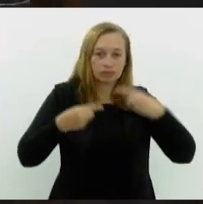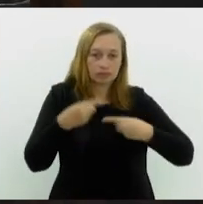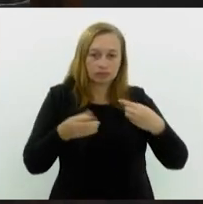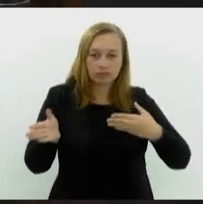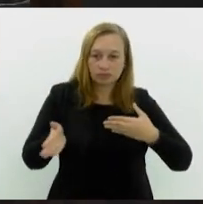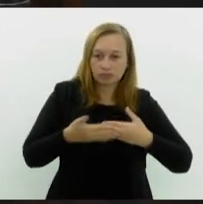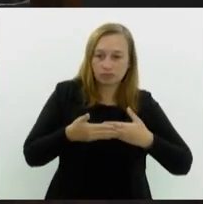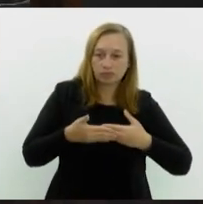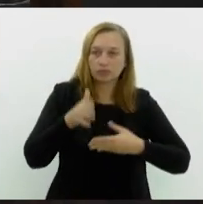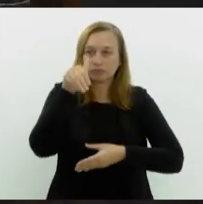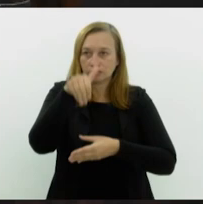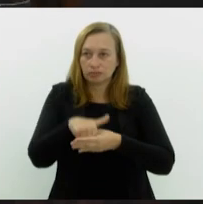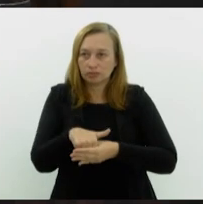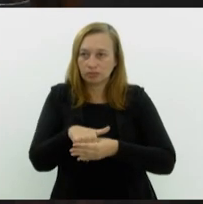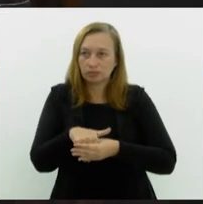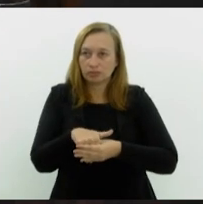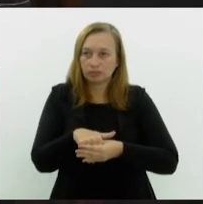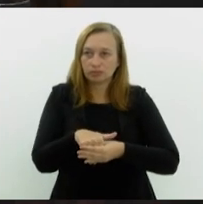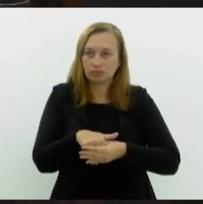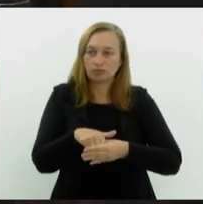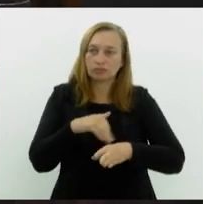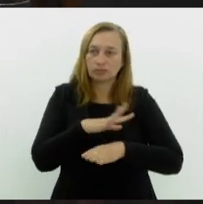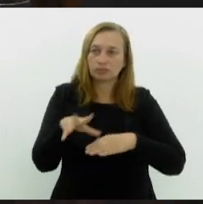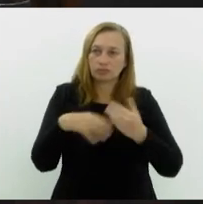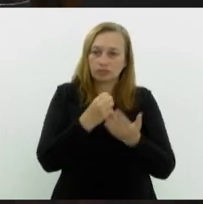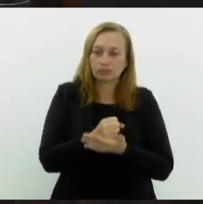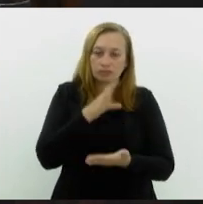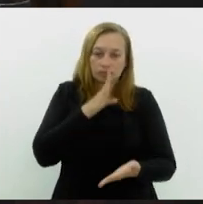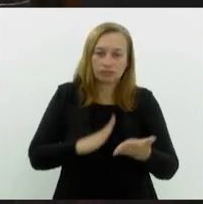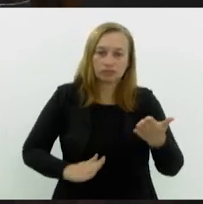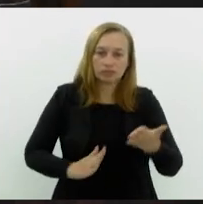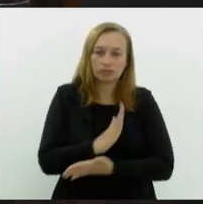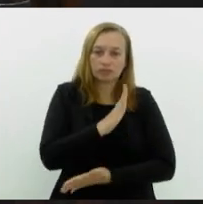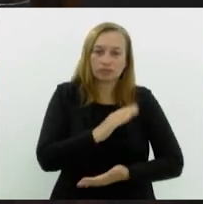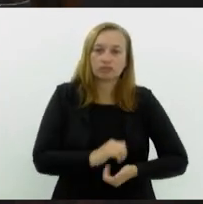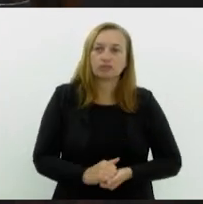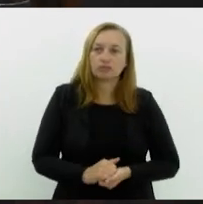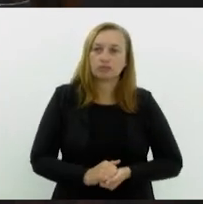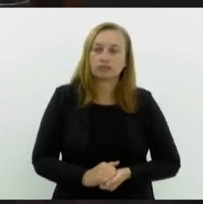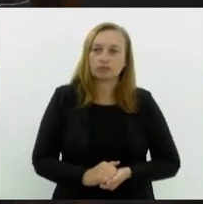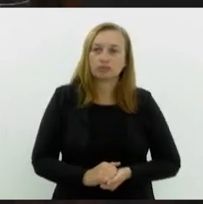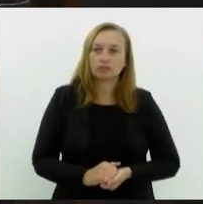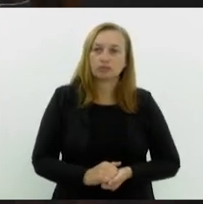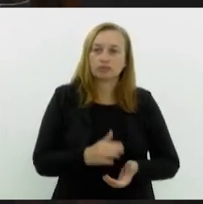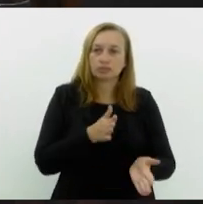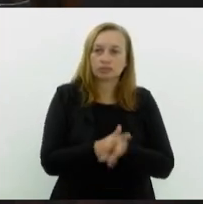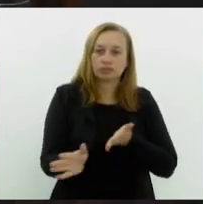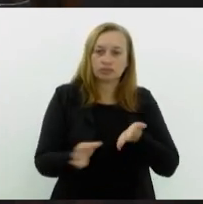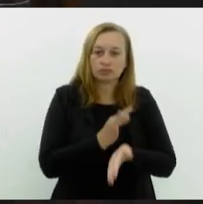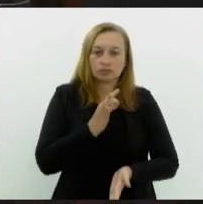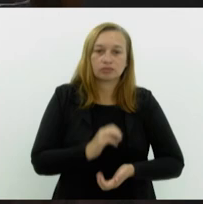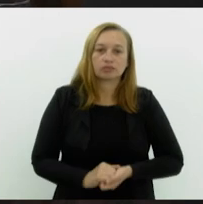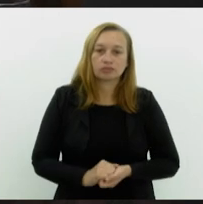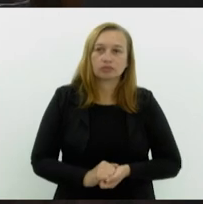não havendo quem queira discutir, encerrada a discussão. Em votação, senhores que aprovam, como estão aprovados, vai à promulgação.